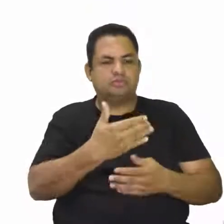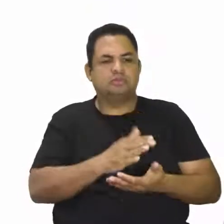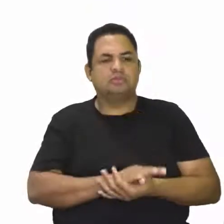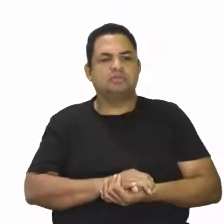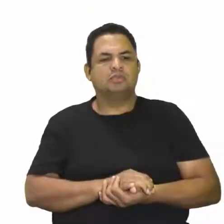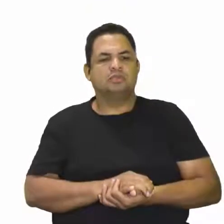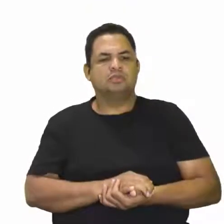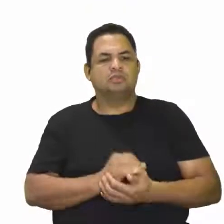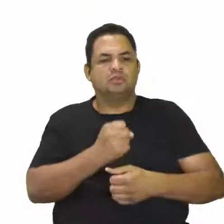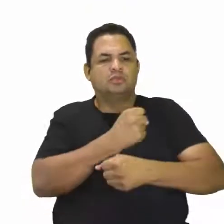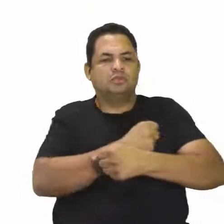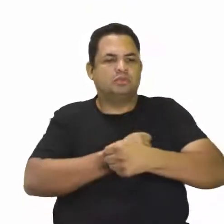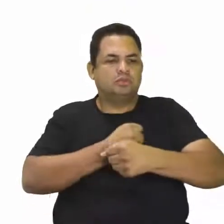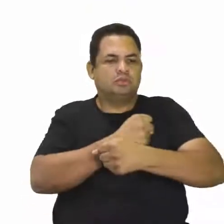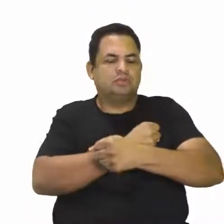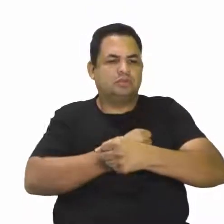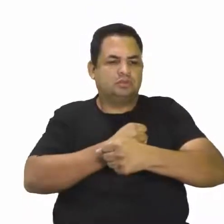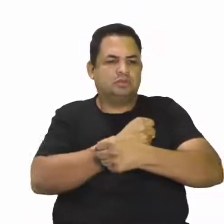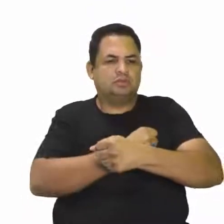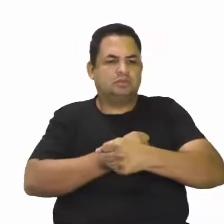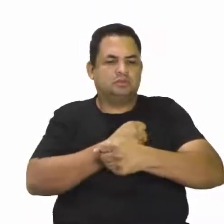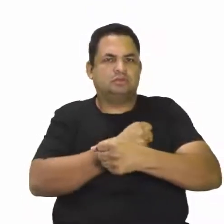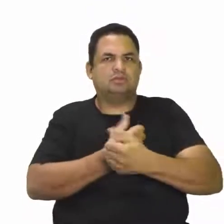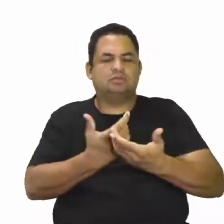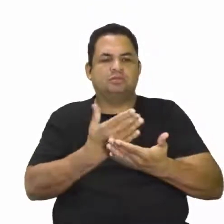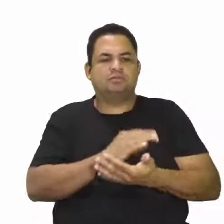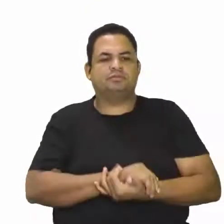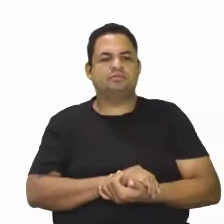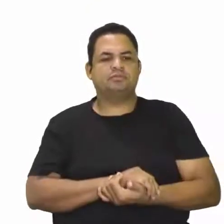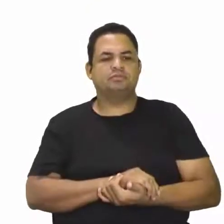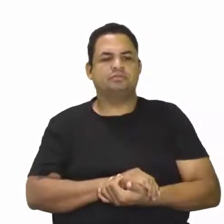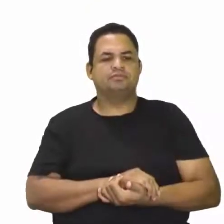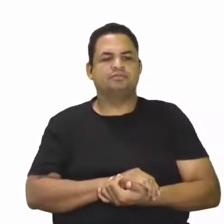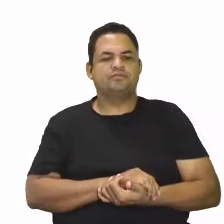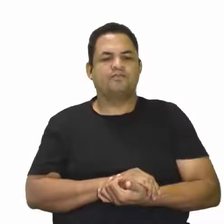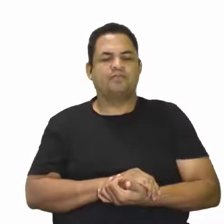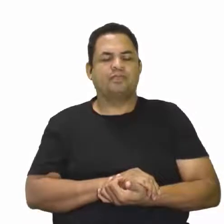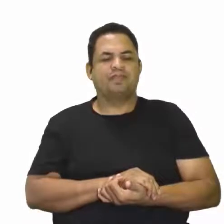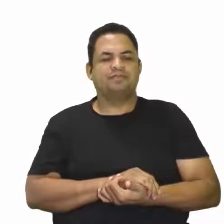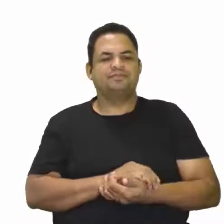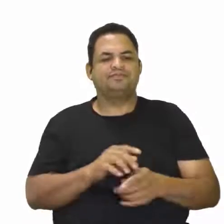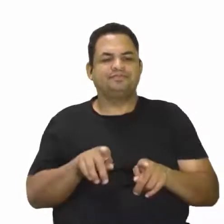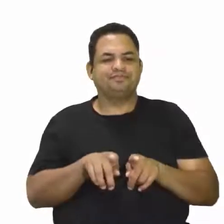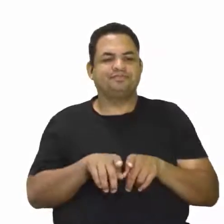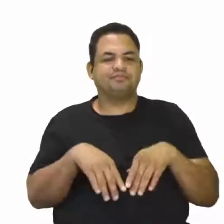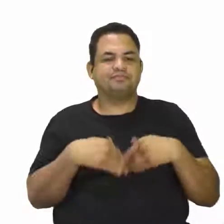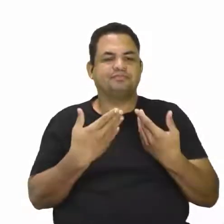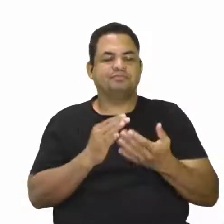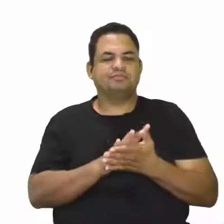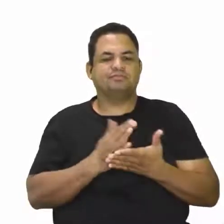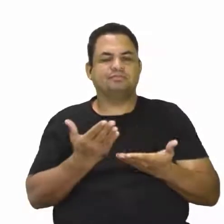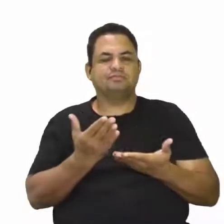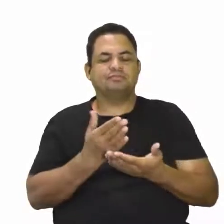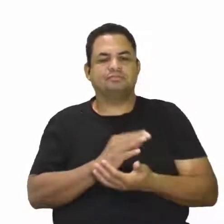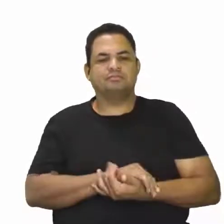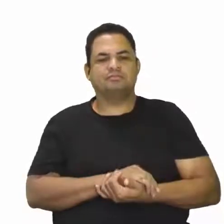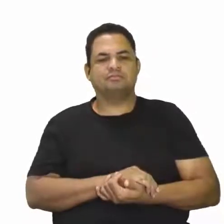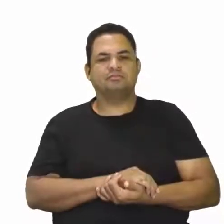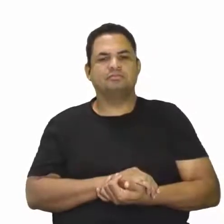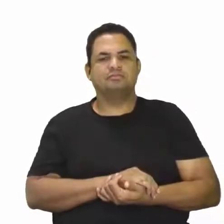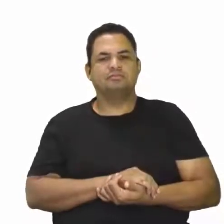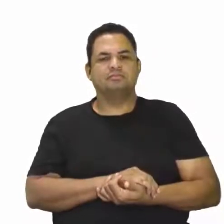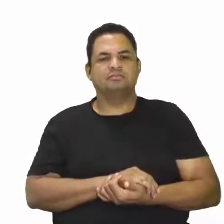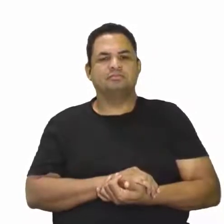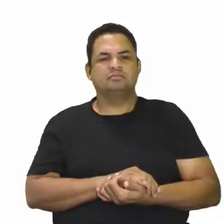Cocer ou cocinar é cozinhar, é fazer algo cozido. Isso Também, ou a ação de cozinhar.